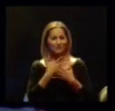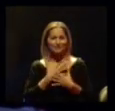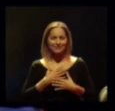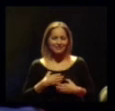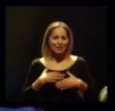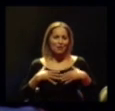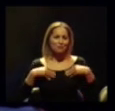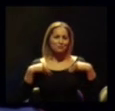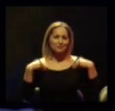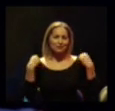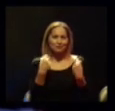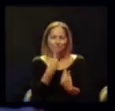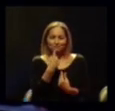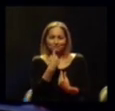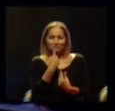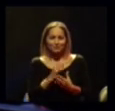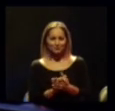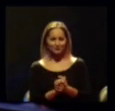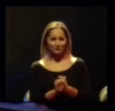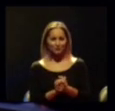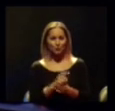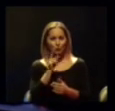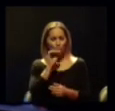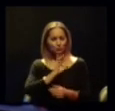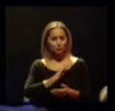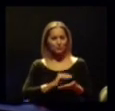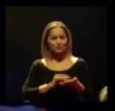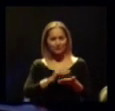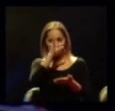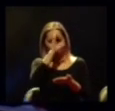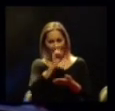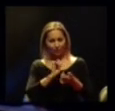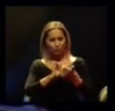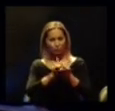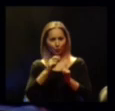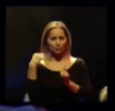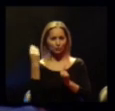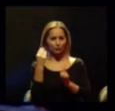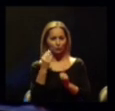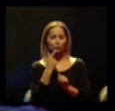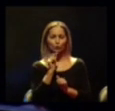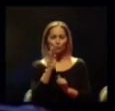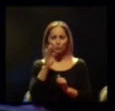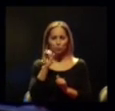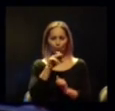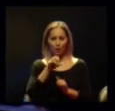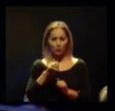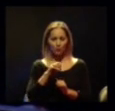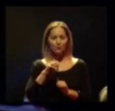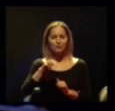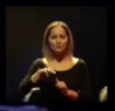emoção. Senhor Secretário de Estado do Desporto e Juventude, João Menezes,